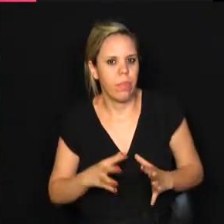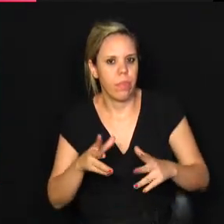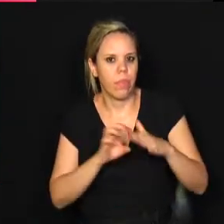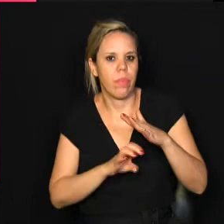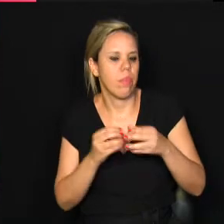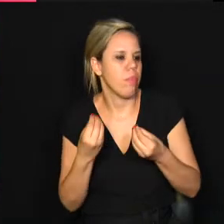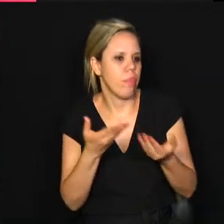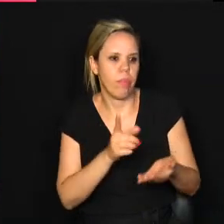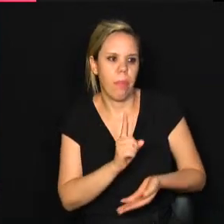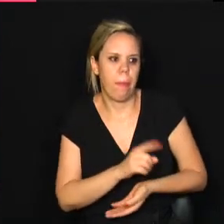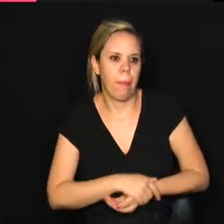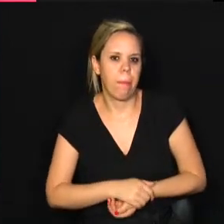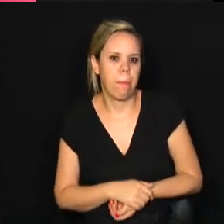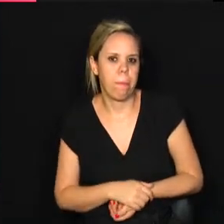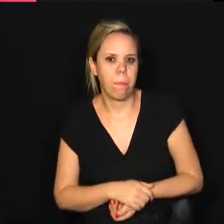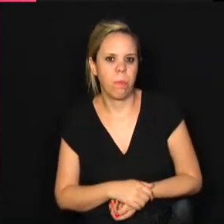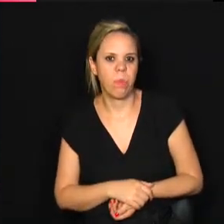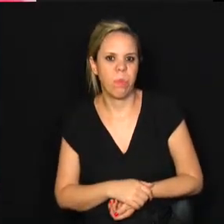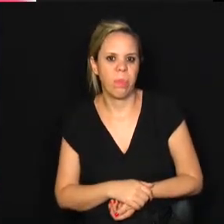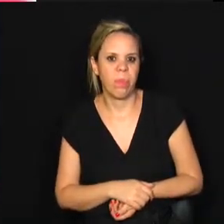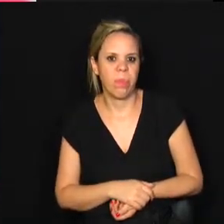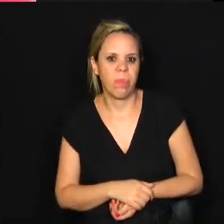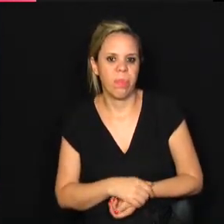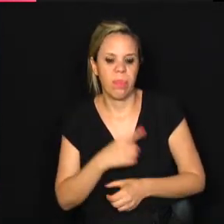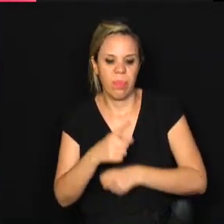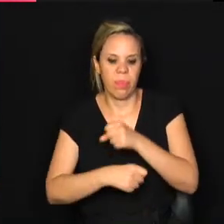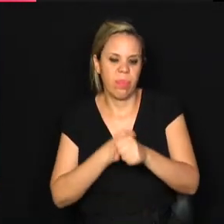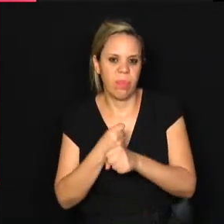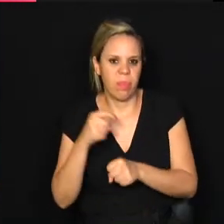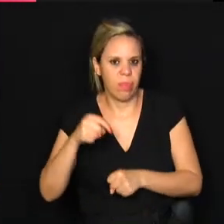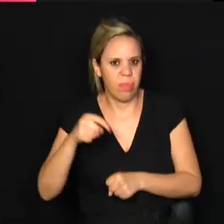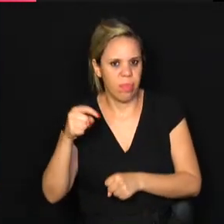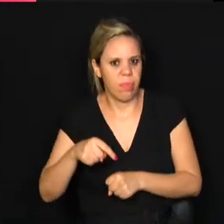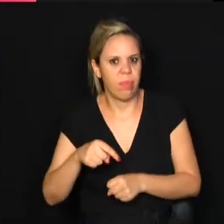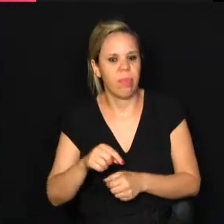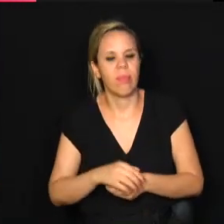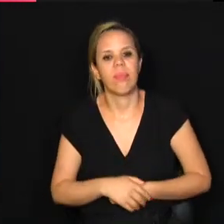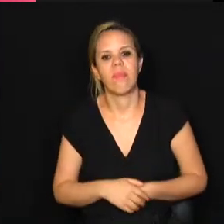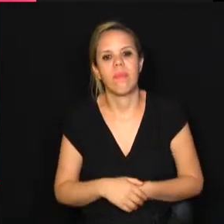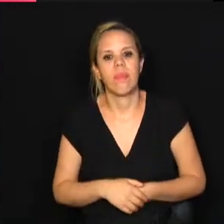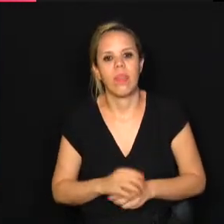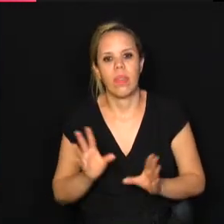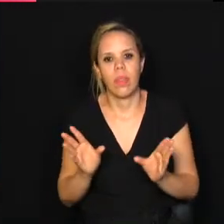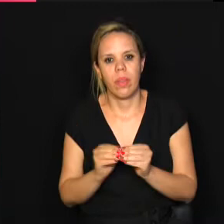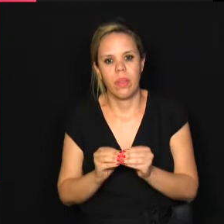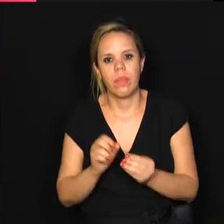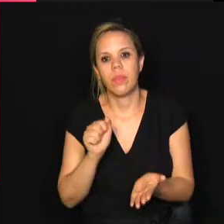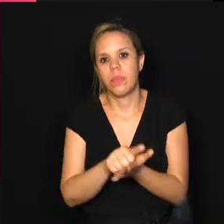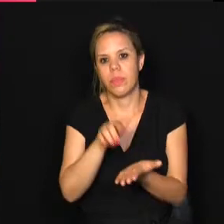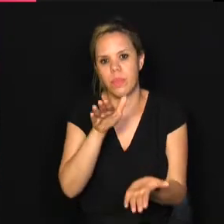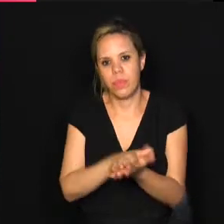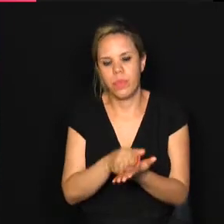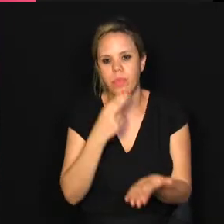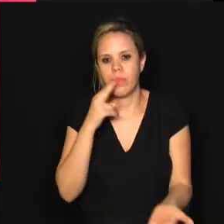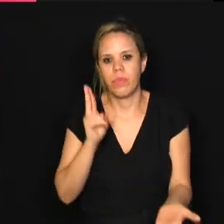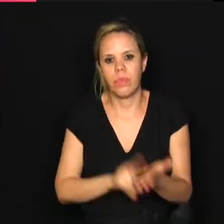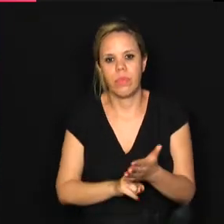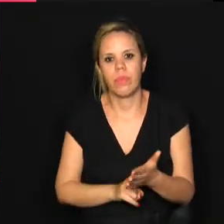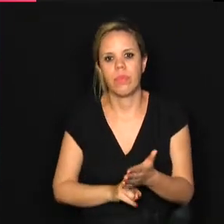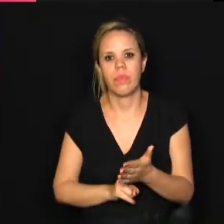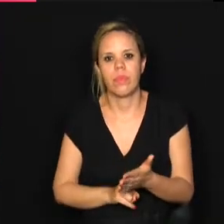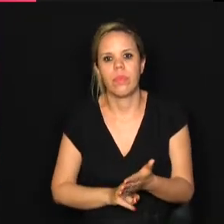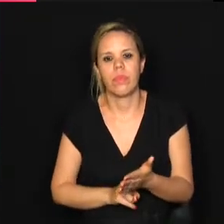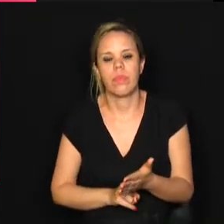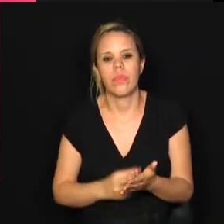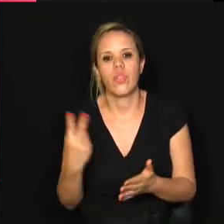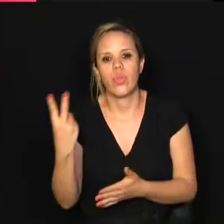entrega. Tanto é que neste ano foi definida uma multa para o Correio no